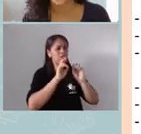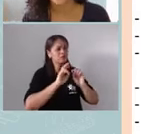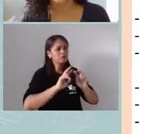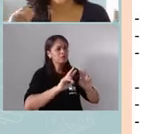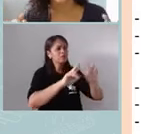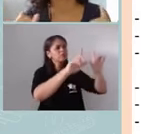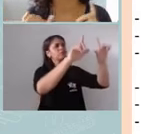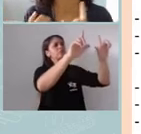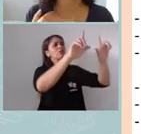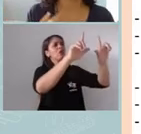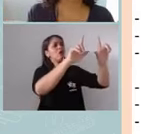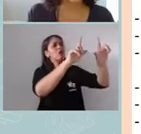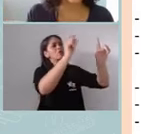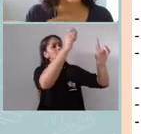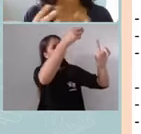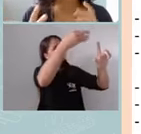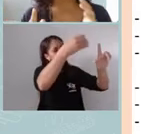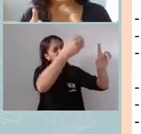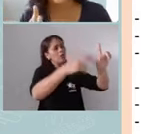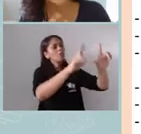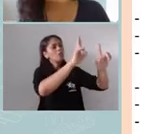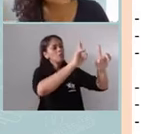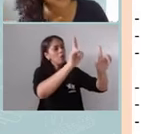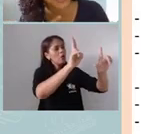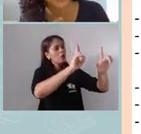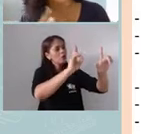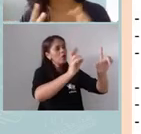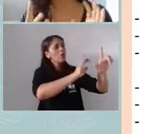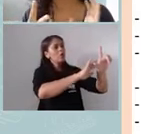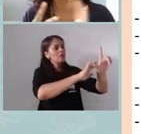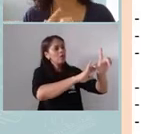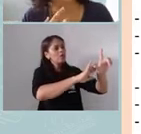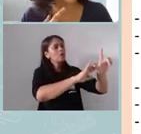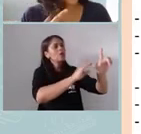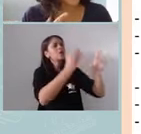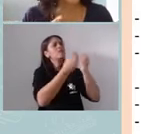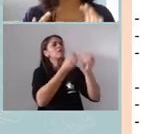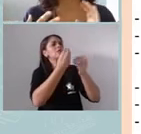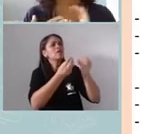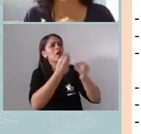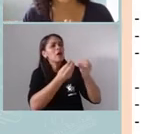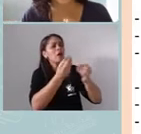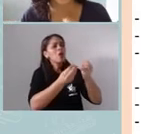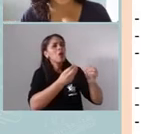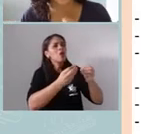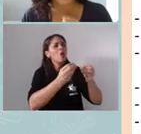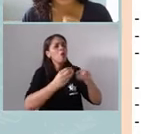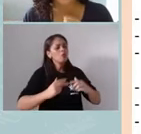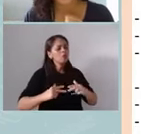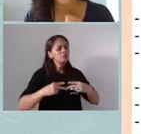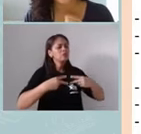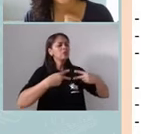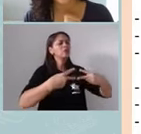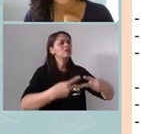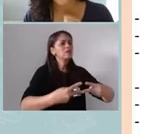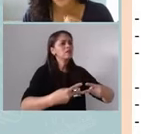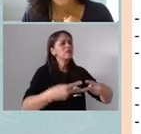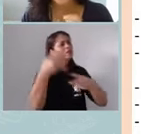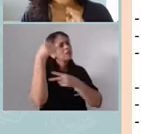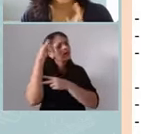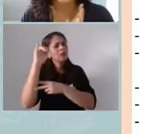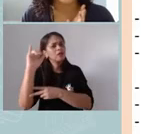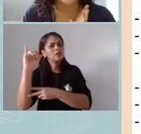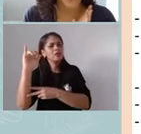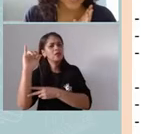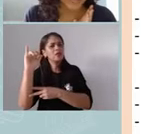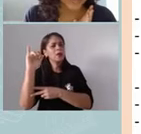você faz o quadro, ó, colocando nome da doença, a transmissão, se tem tratamento, se tem prevenção, tá? E aí é interessante.